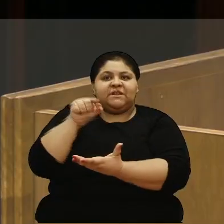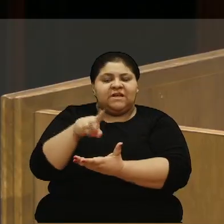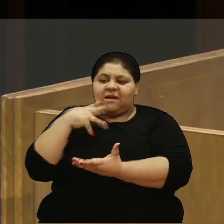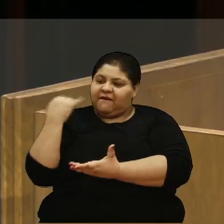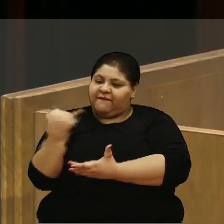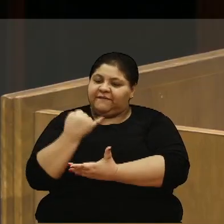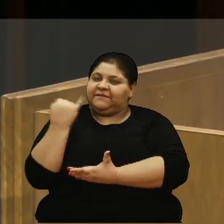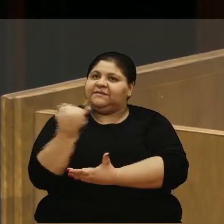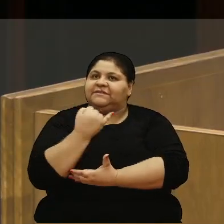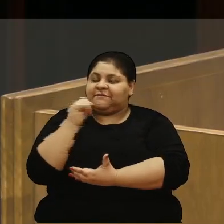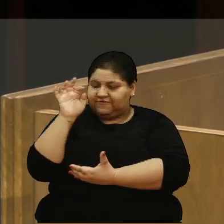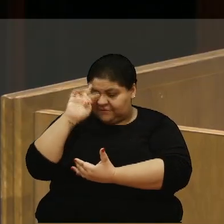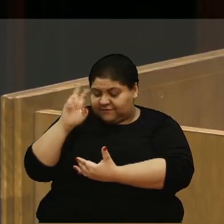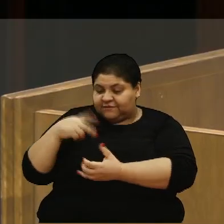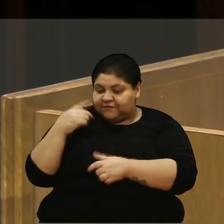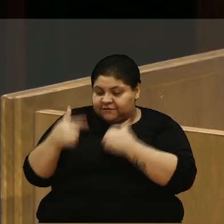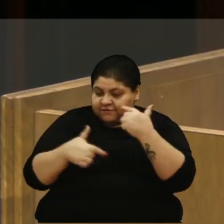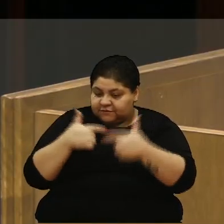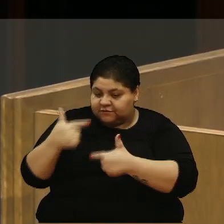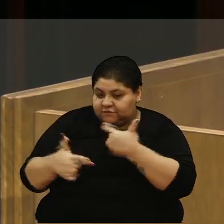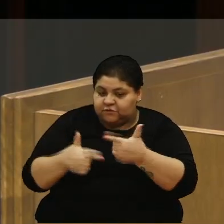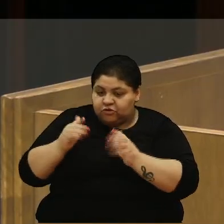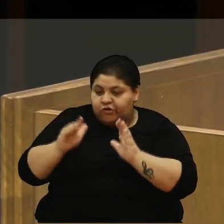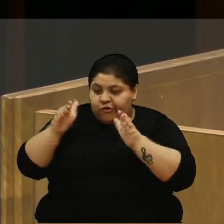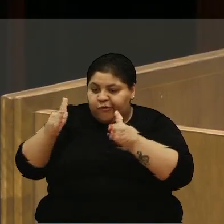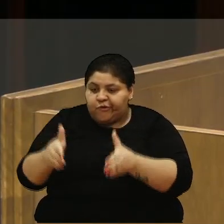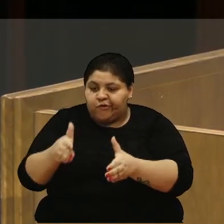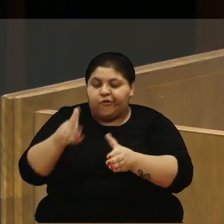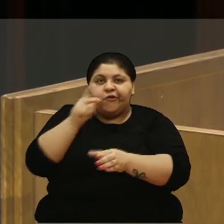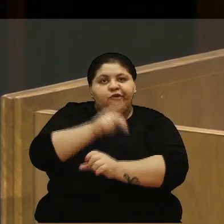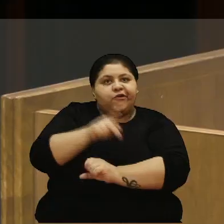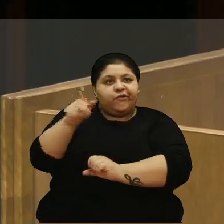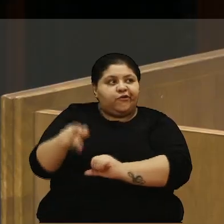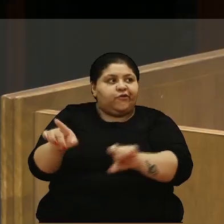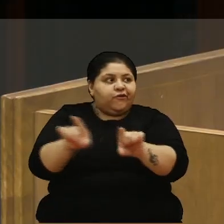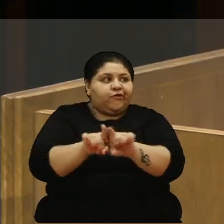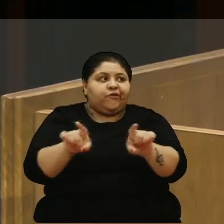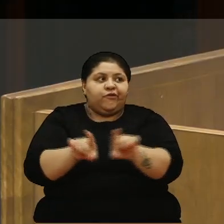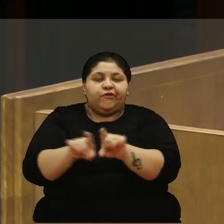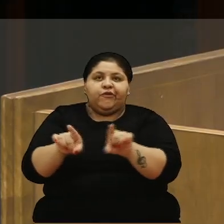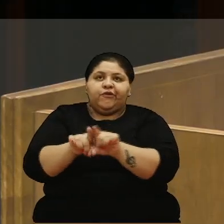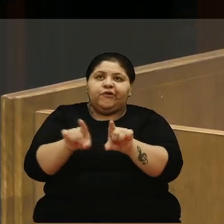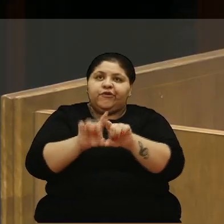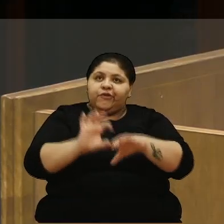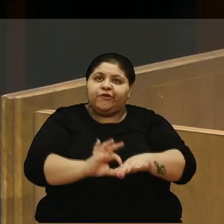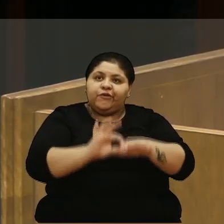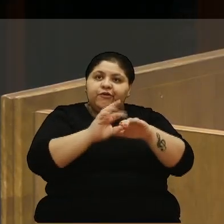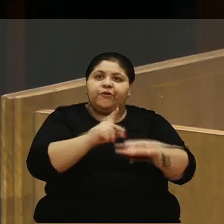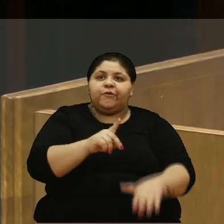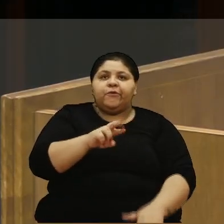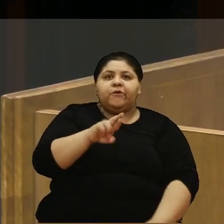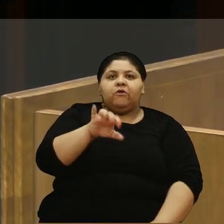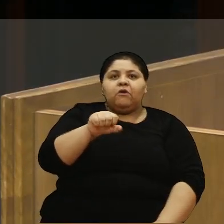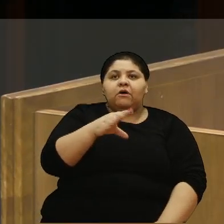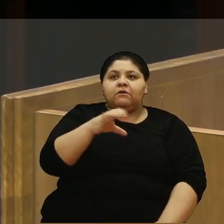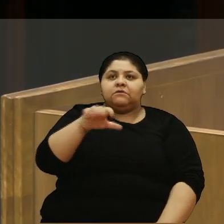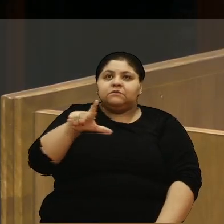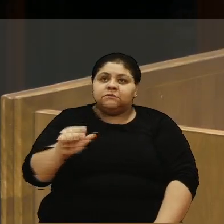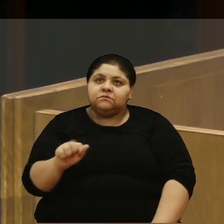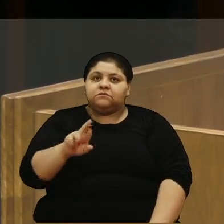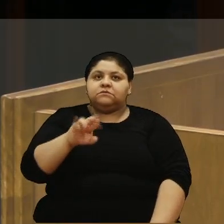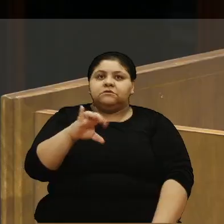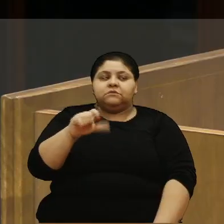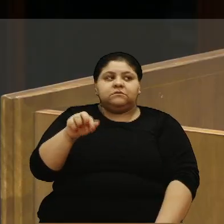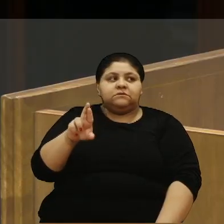essencial reconhecer o trabalho dedicado dos nossos professores Ricardo Comandulli e Priscila Pereira, que há muitos